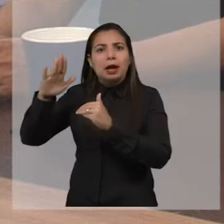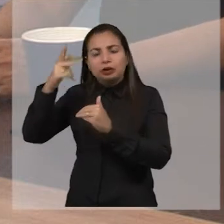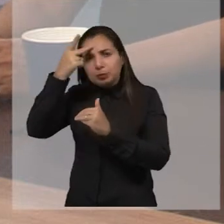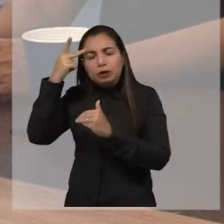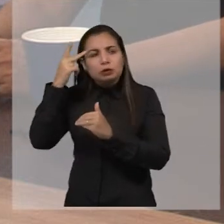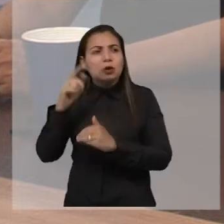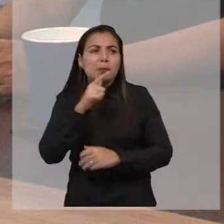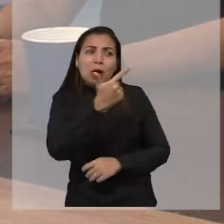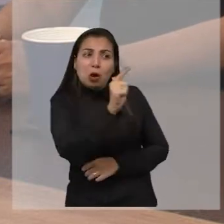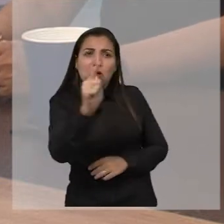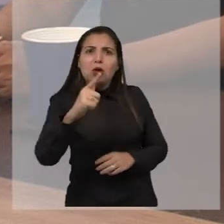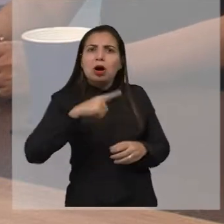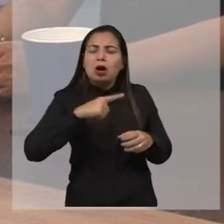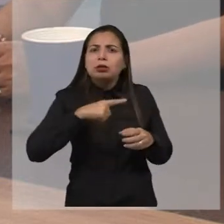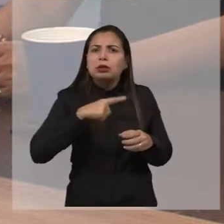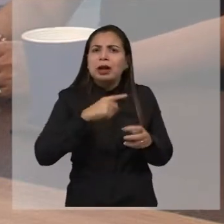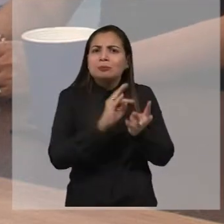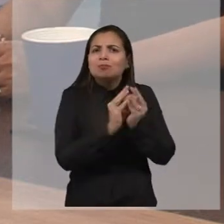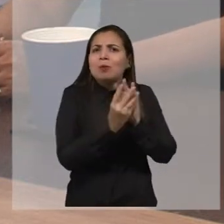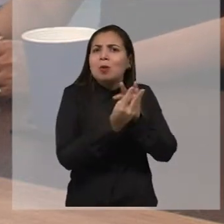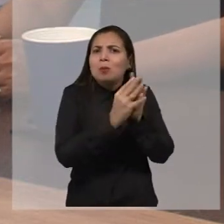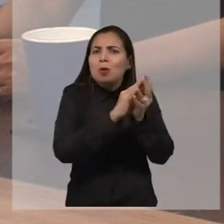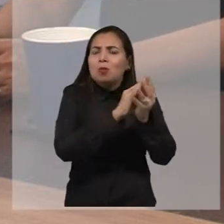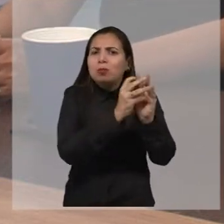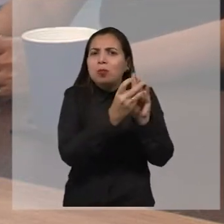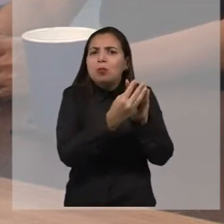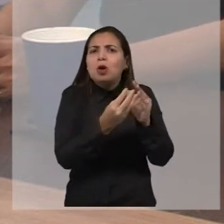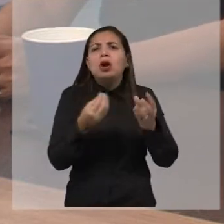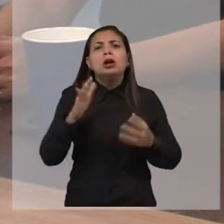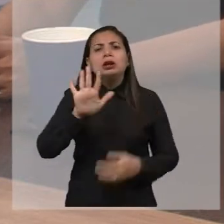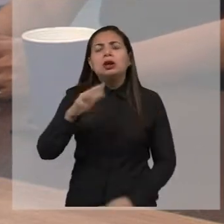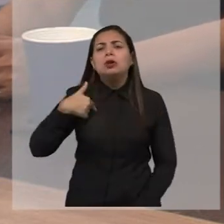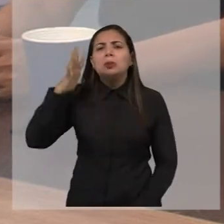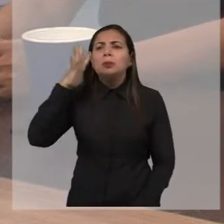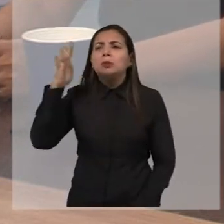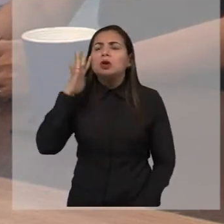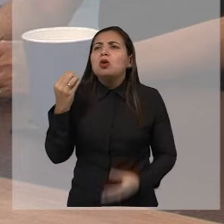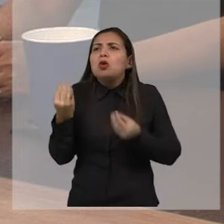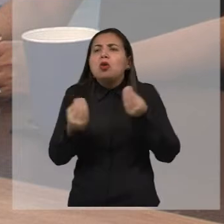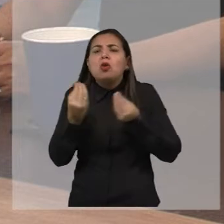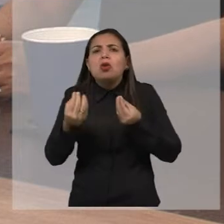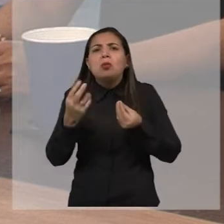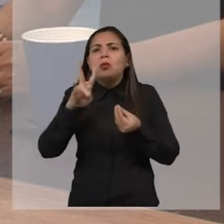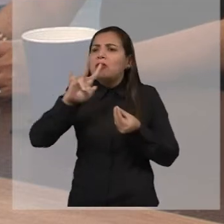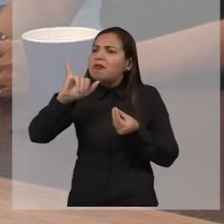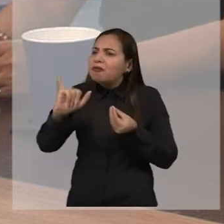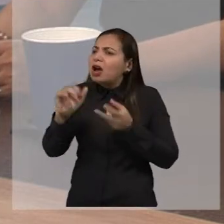a outra, né? Quer dizer, como é que você vai humanizar um processo